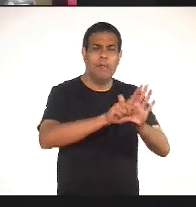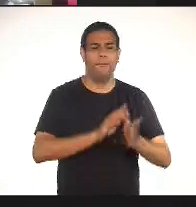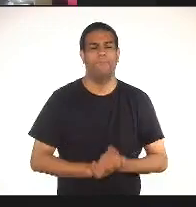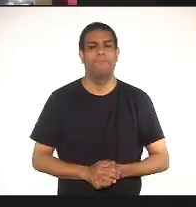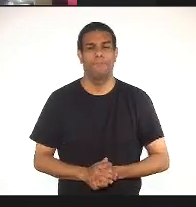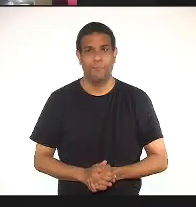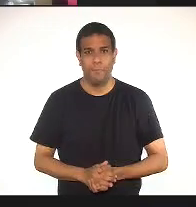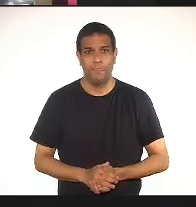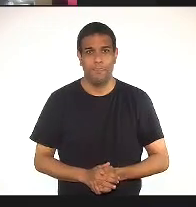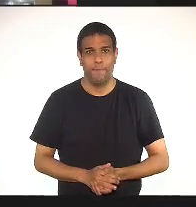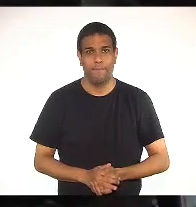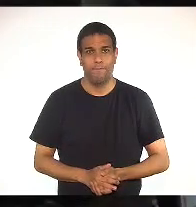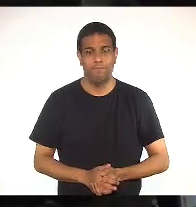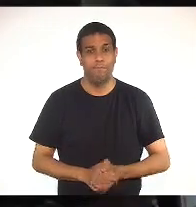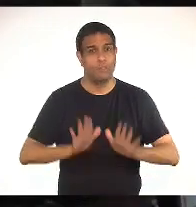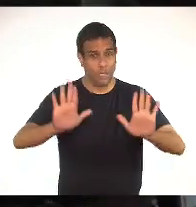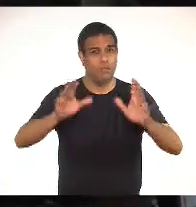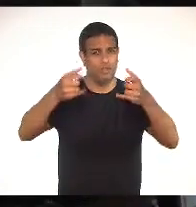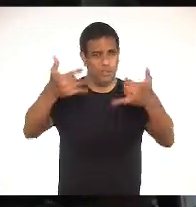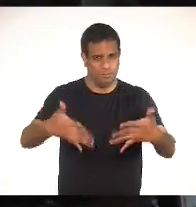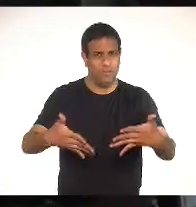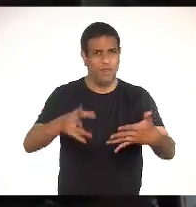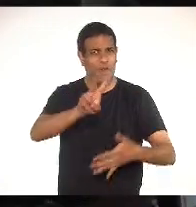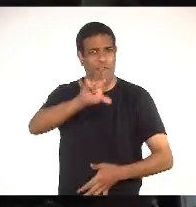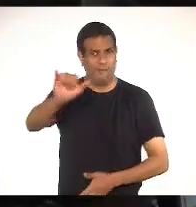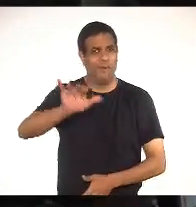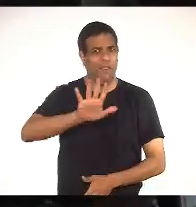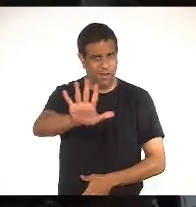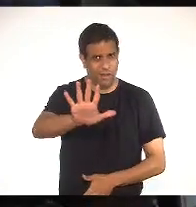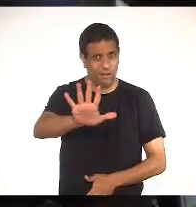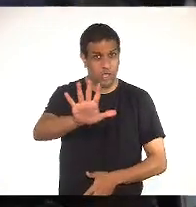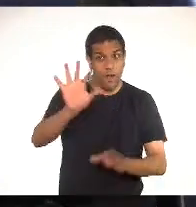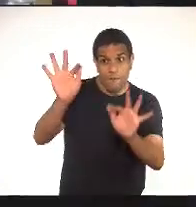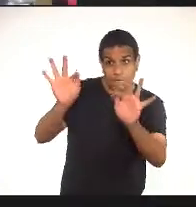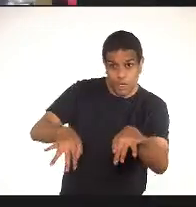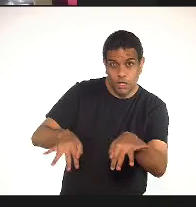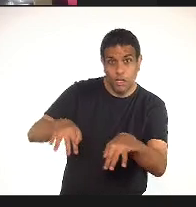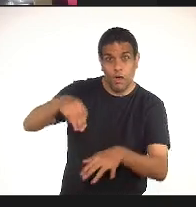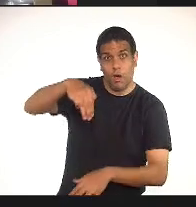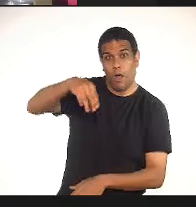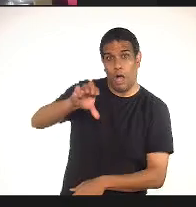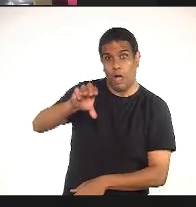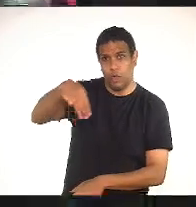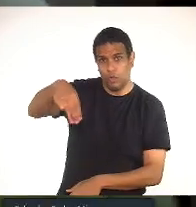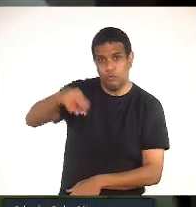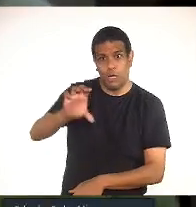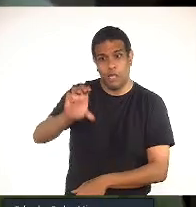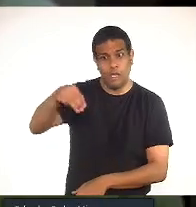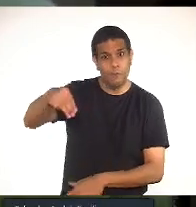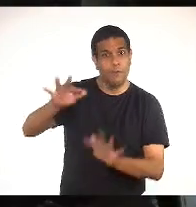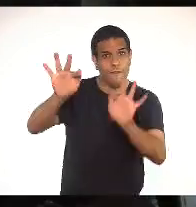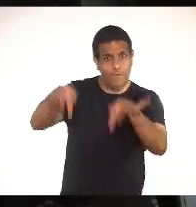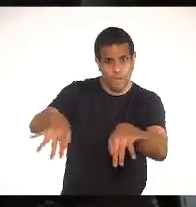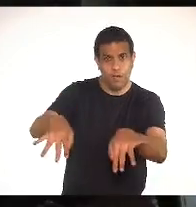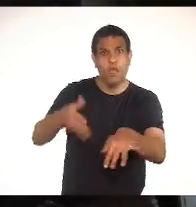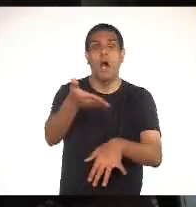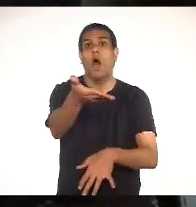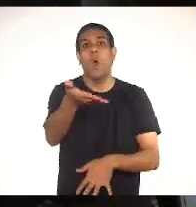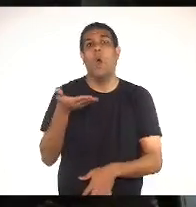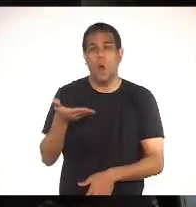questão. Já, Samuel. Terminou, Mink? Terminei, presidente. Deputado Obrigado. Samuel, por